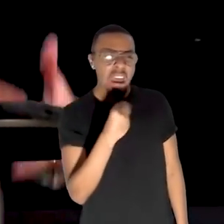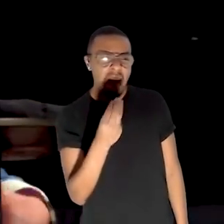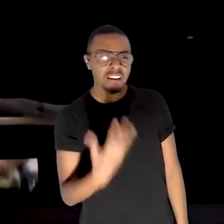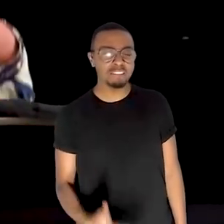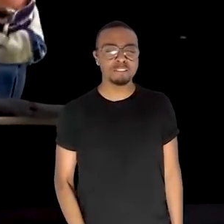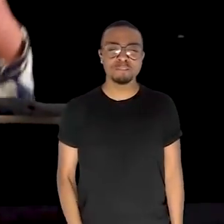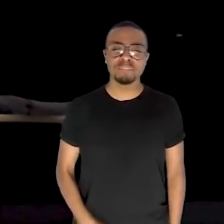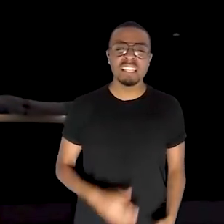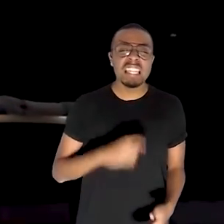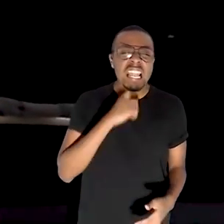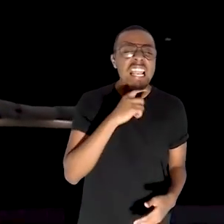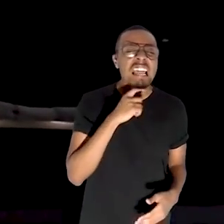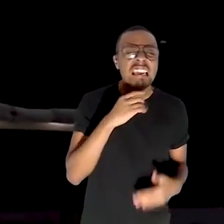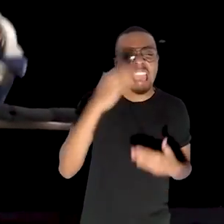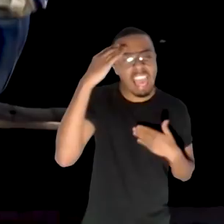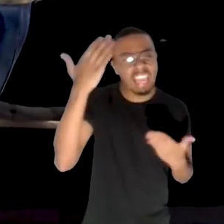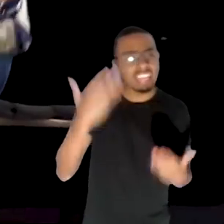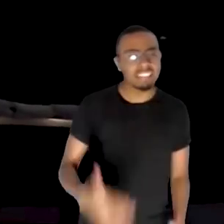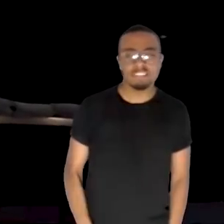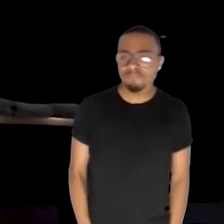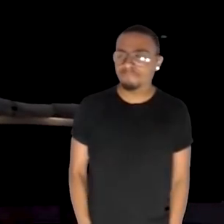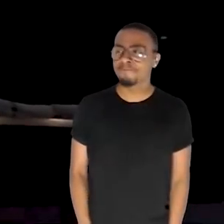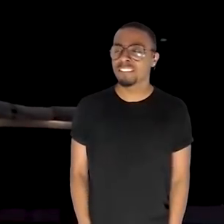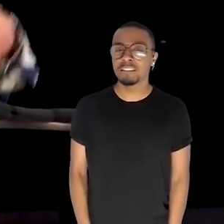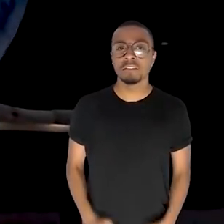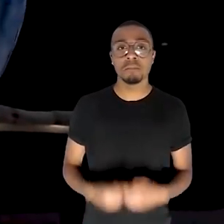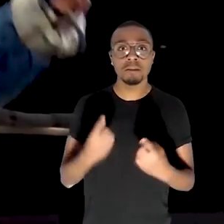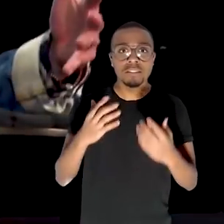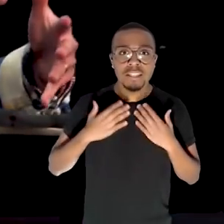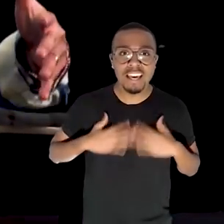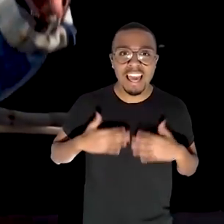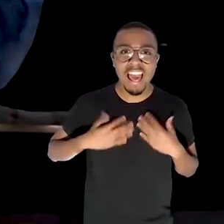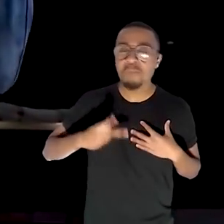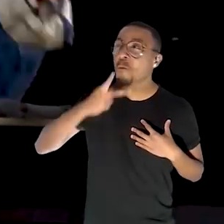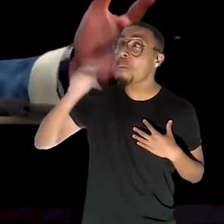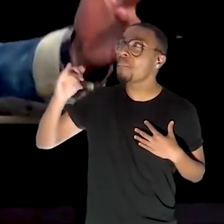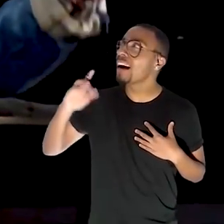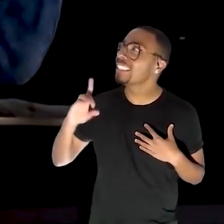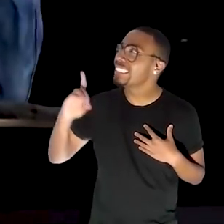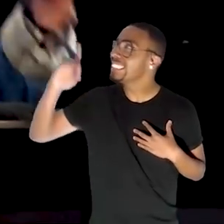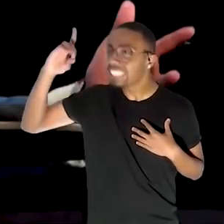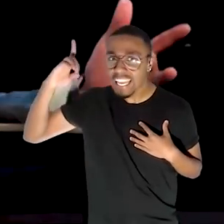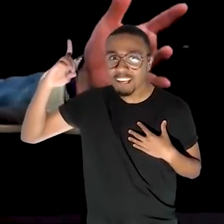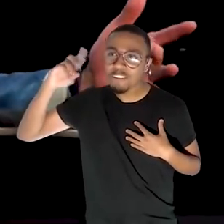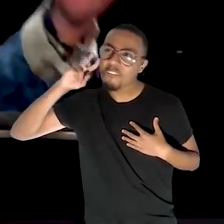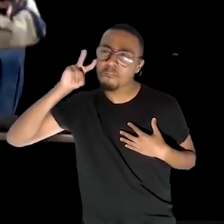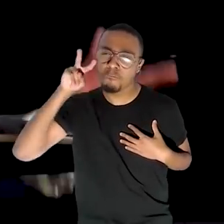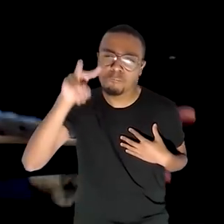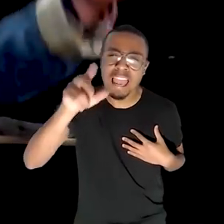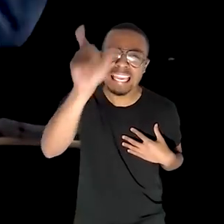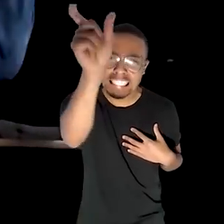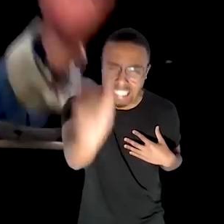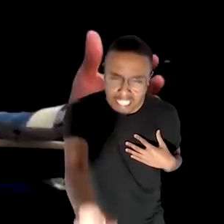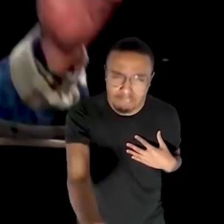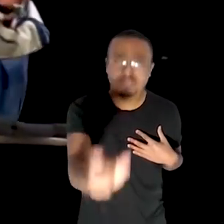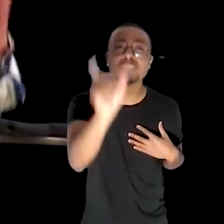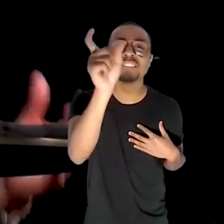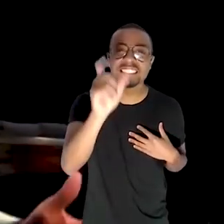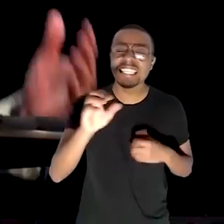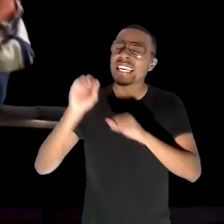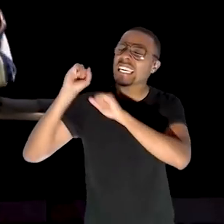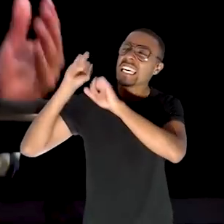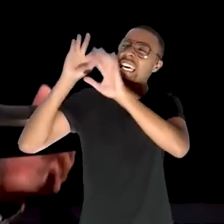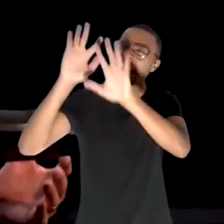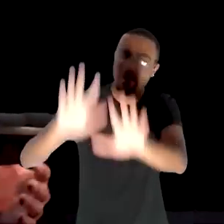estar sendo visto pelos homens, mas o Pai que você tem, Ele vê você, e Ele